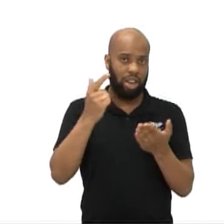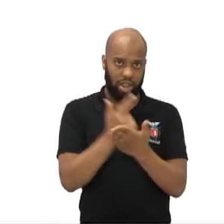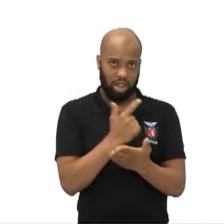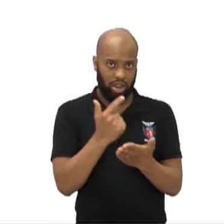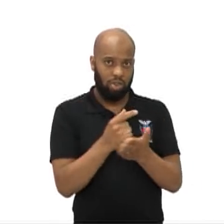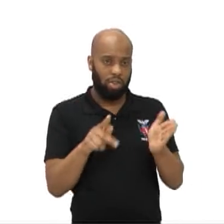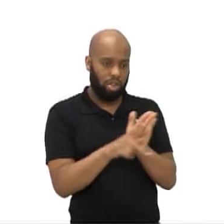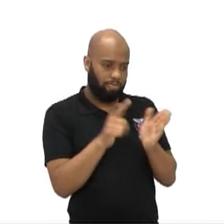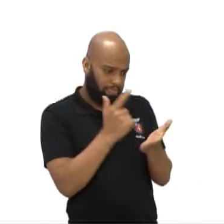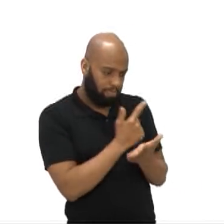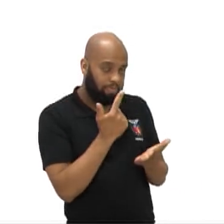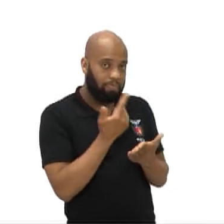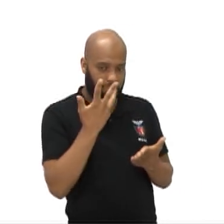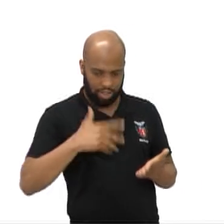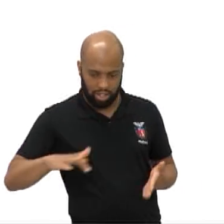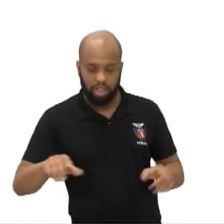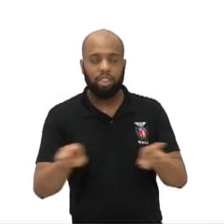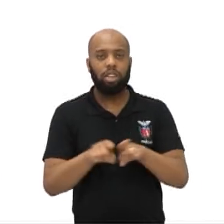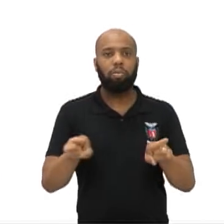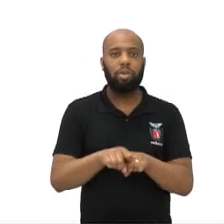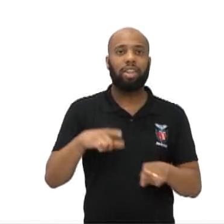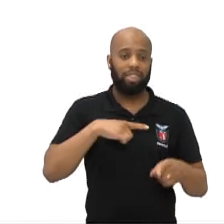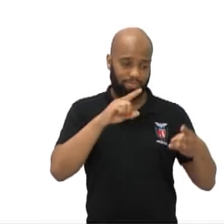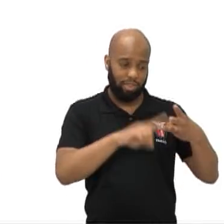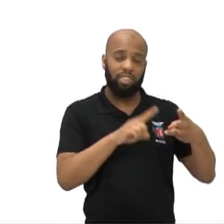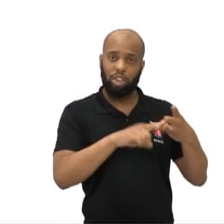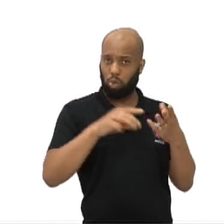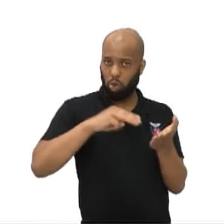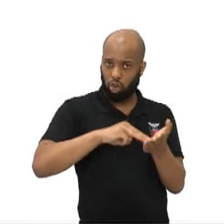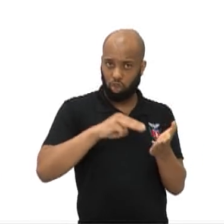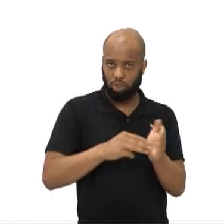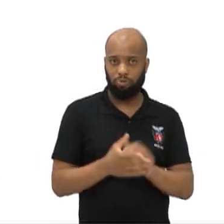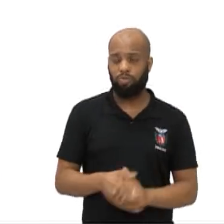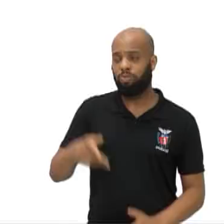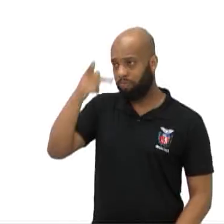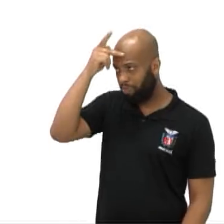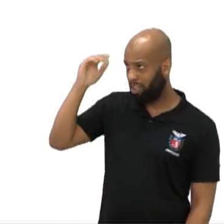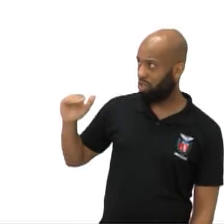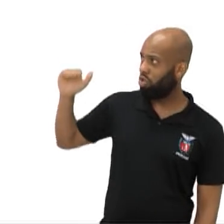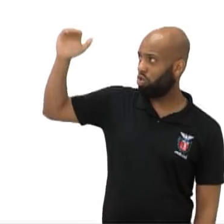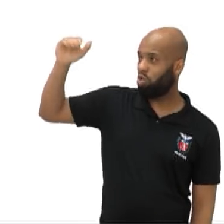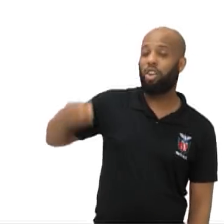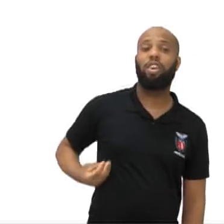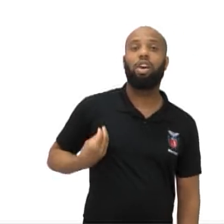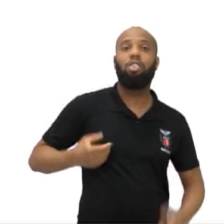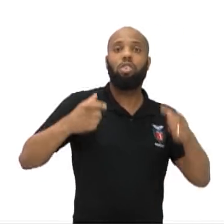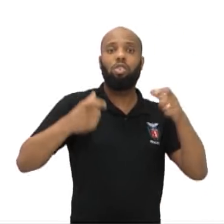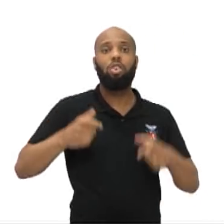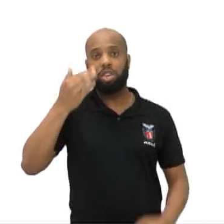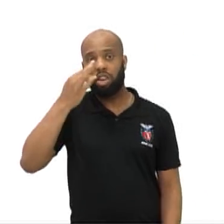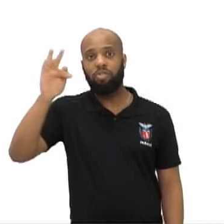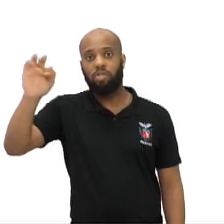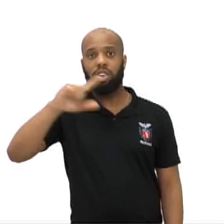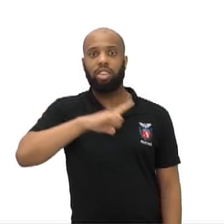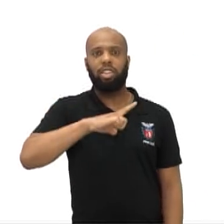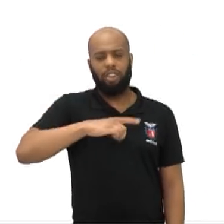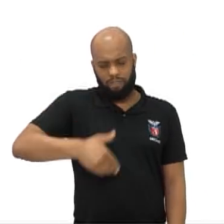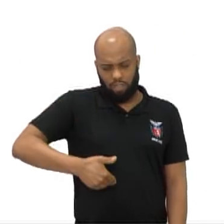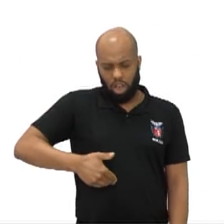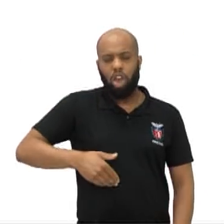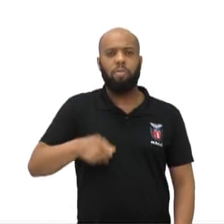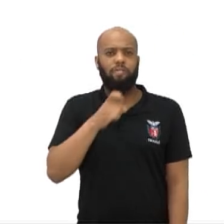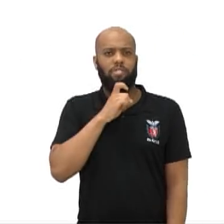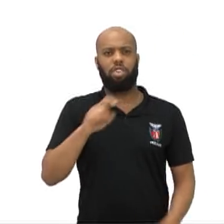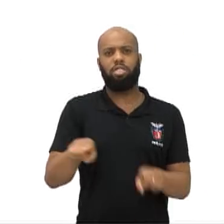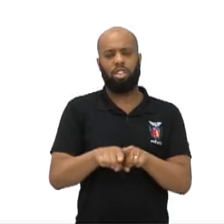criança. Tenho ainda uma terceira. Essa pessoa grande mora na França e ela tem fome e